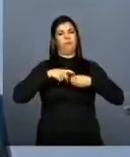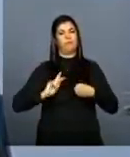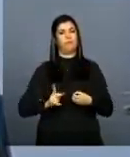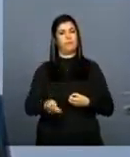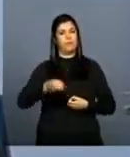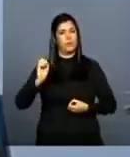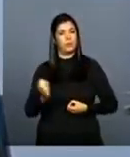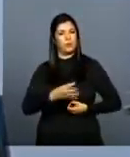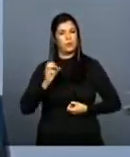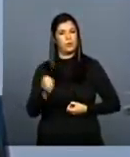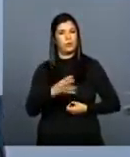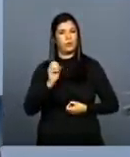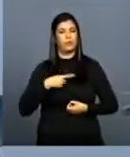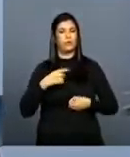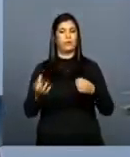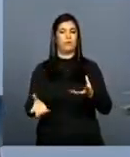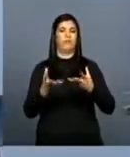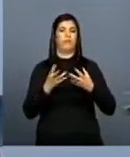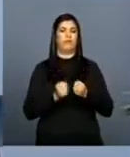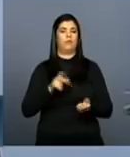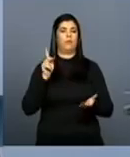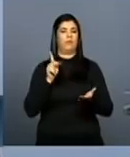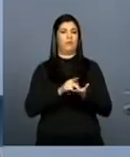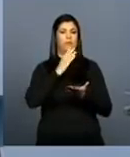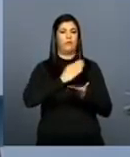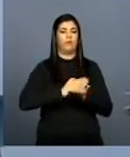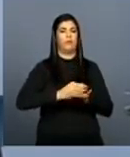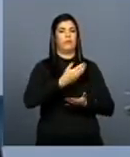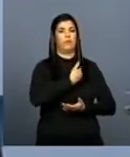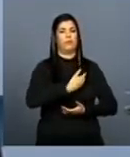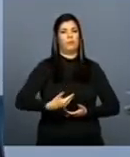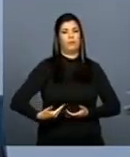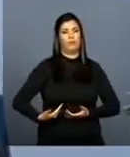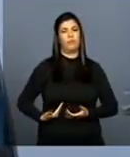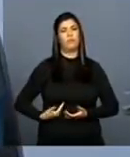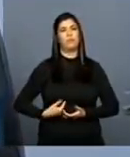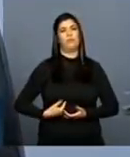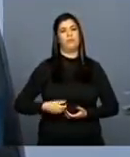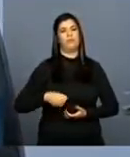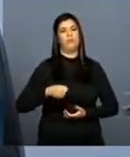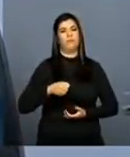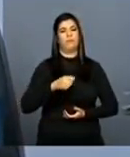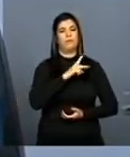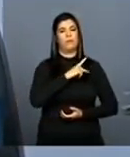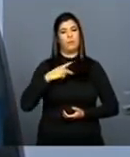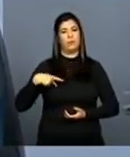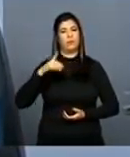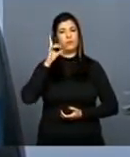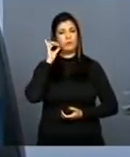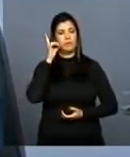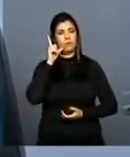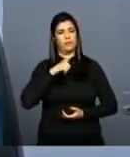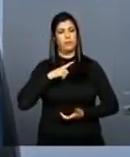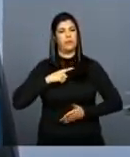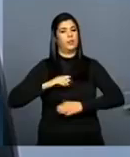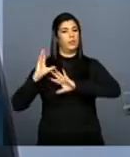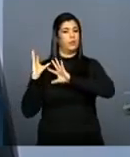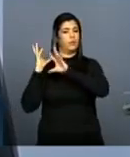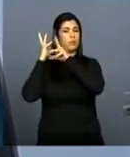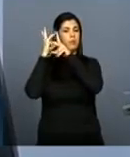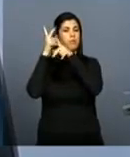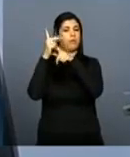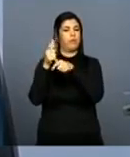inovando. Quando a gente assumiu, iniciou o governo da presidenta Dilma, a gente vinha de uma trajetória gigantesca